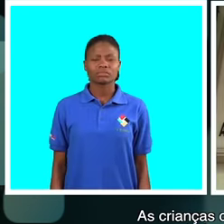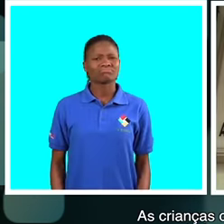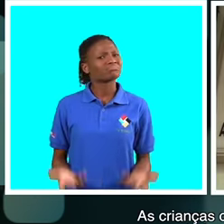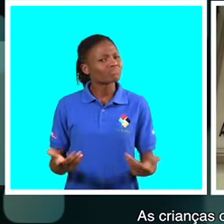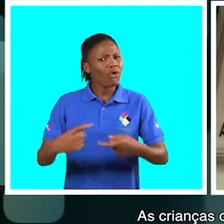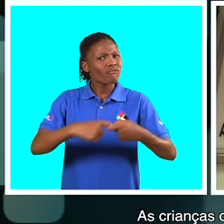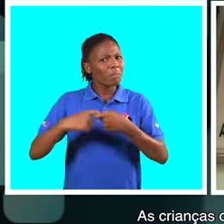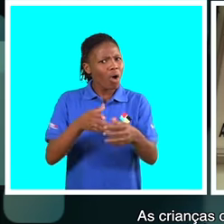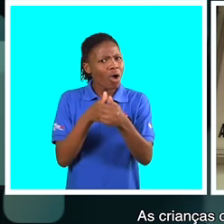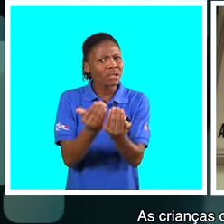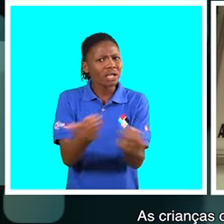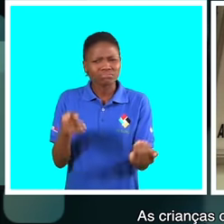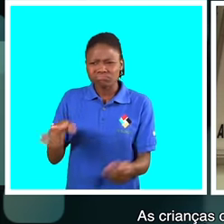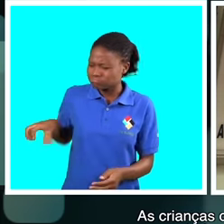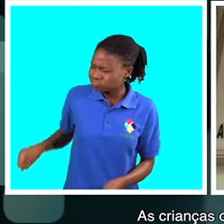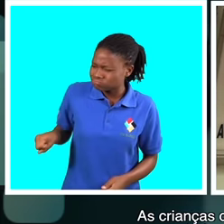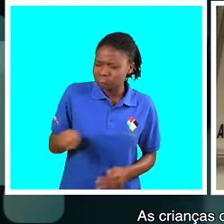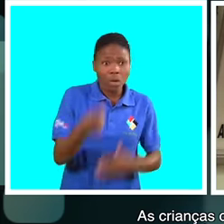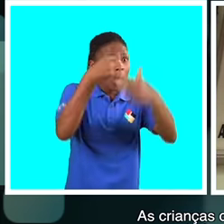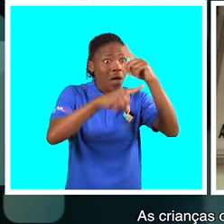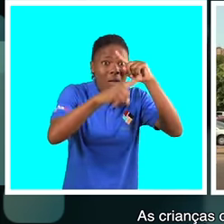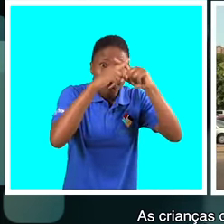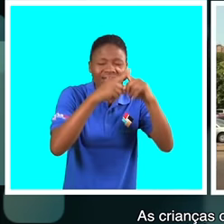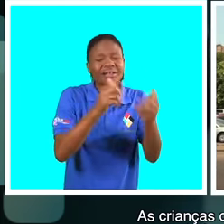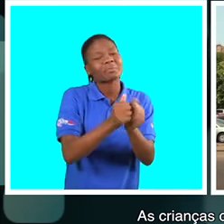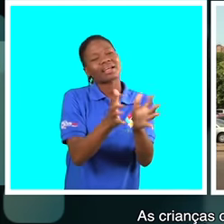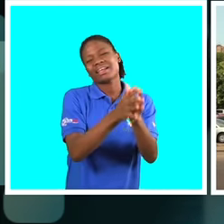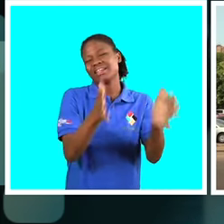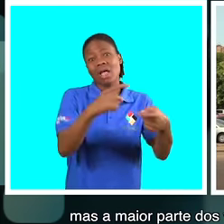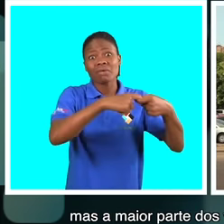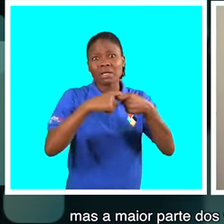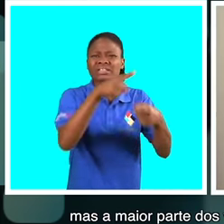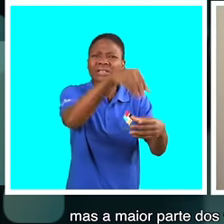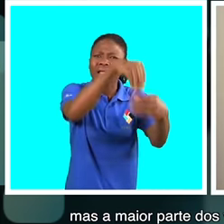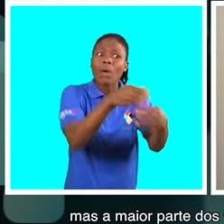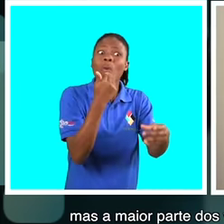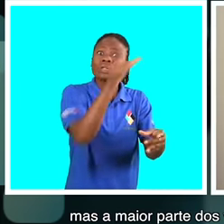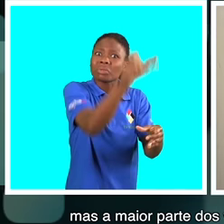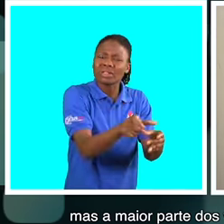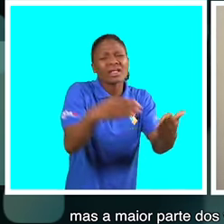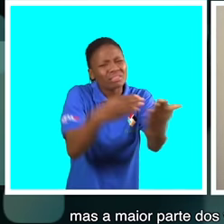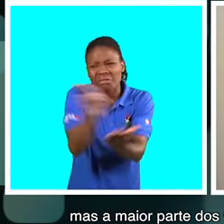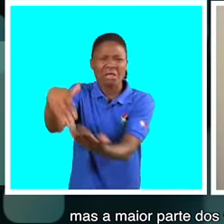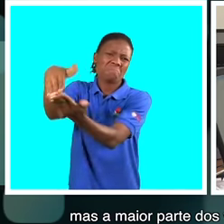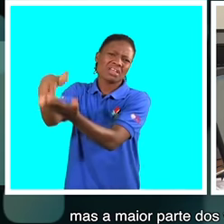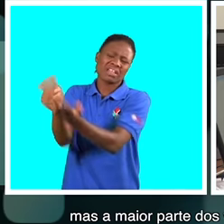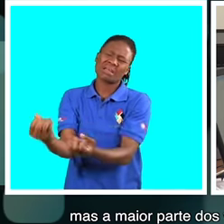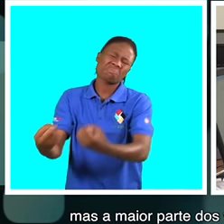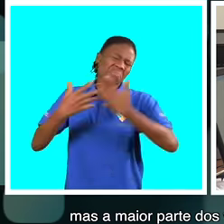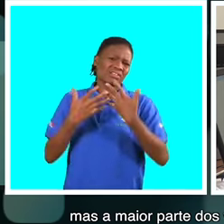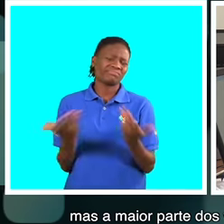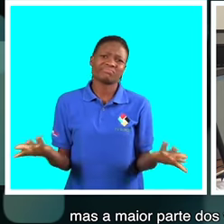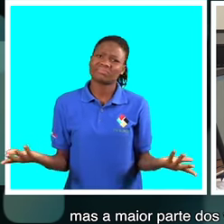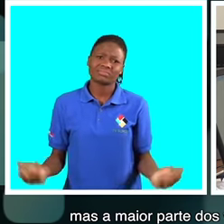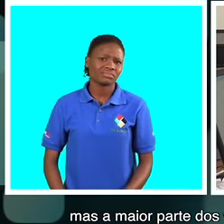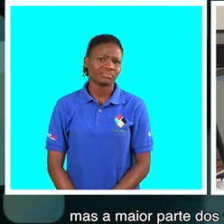As crianças chegam ao Gabinete acompanhadas de familiares para efeito de queixa. Mas, a maior parte dos violadores são pessoas